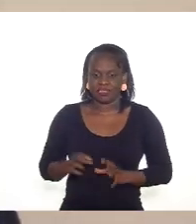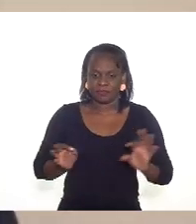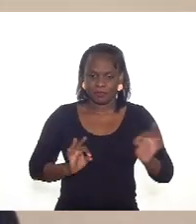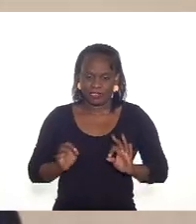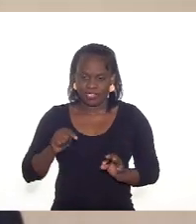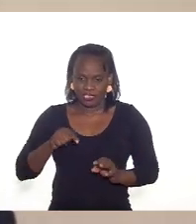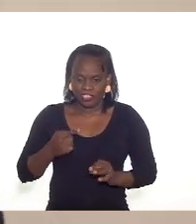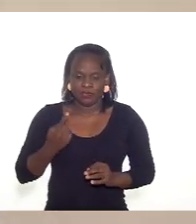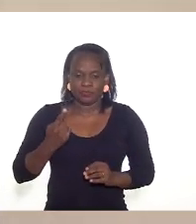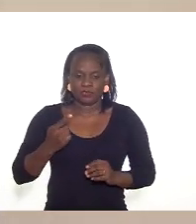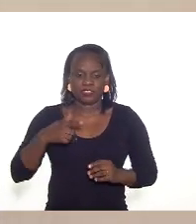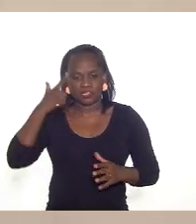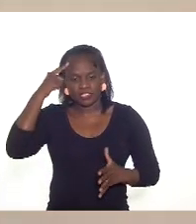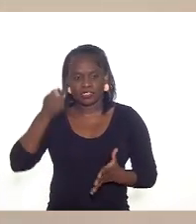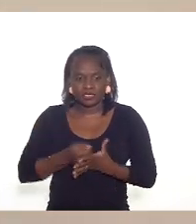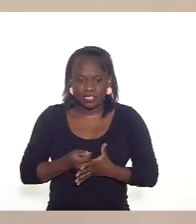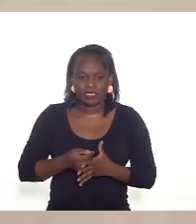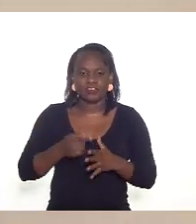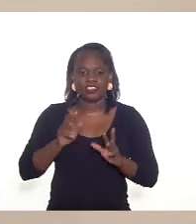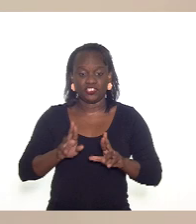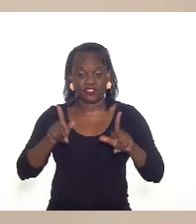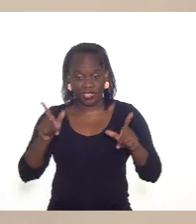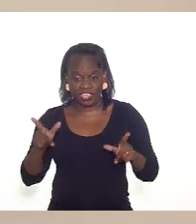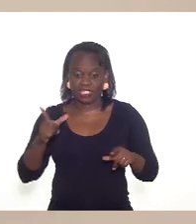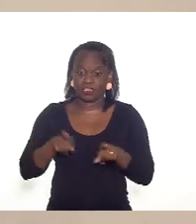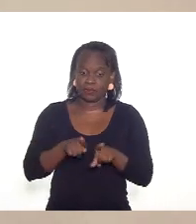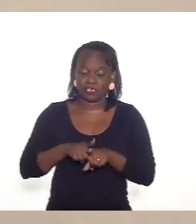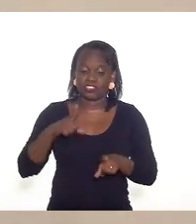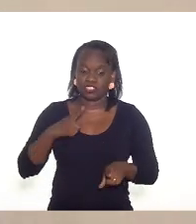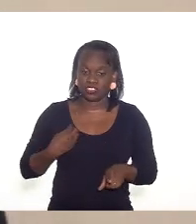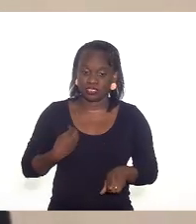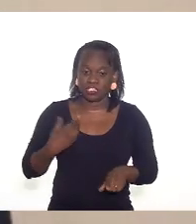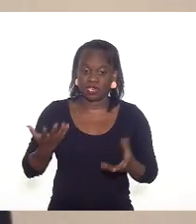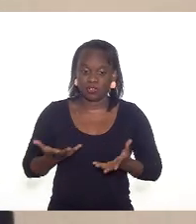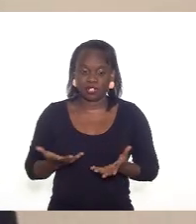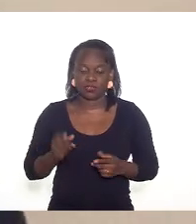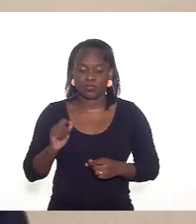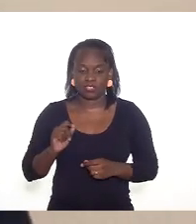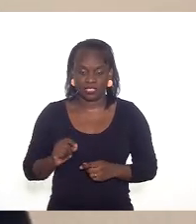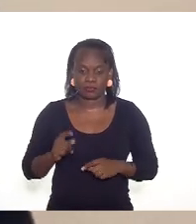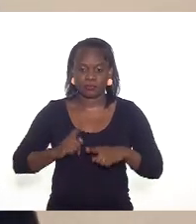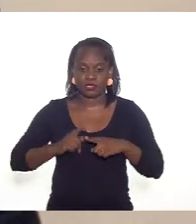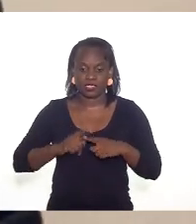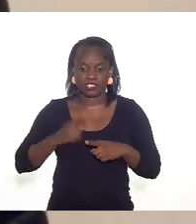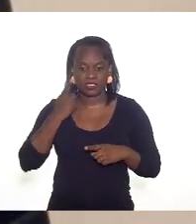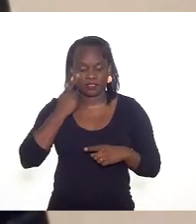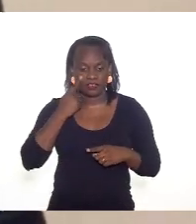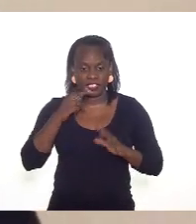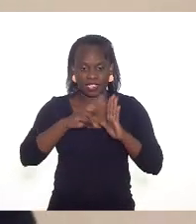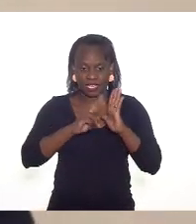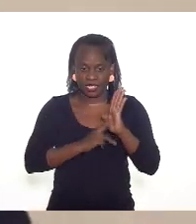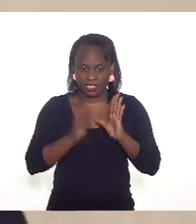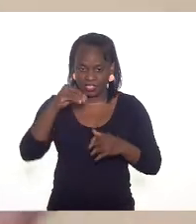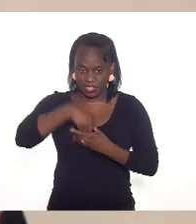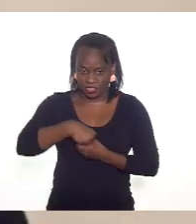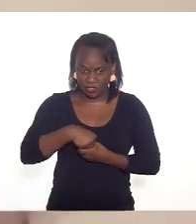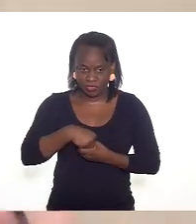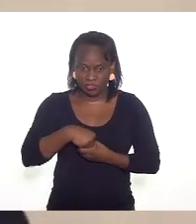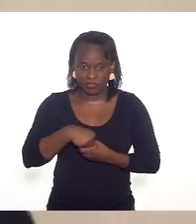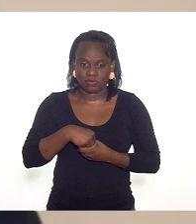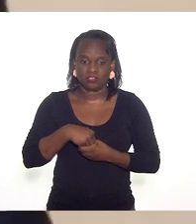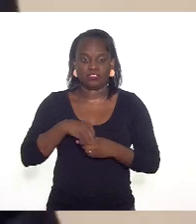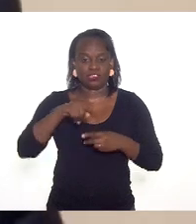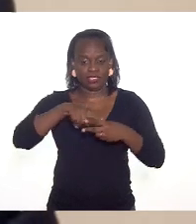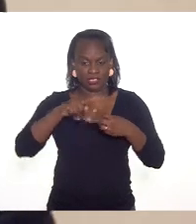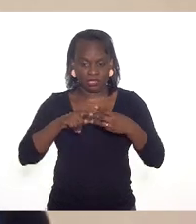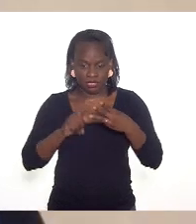parecer da diferença e da existência, por óbvio, visto que está previsto no regimento interno